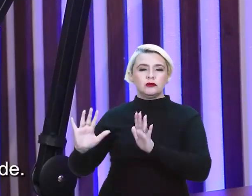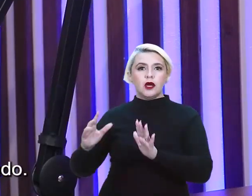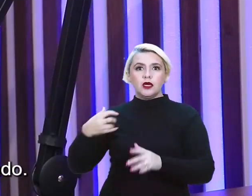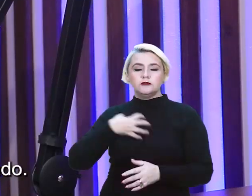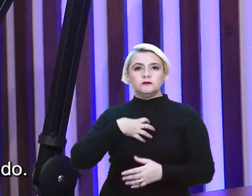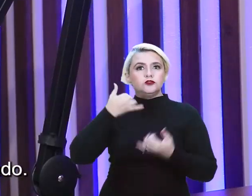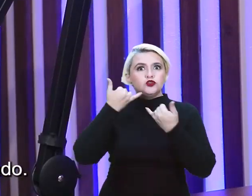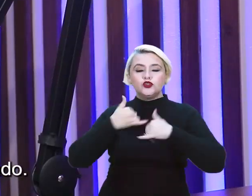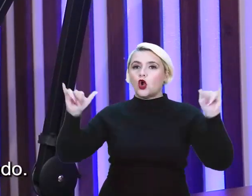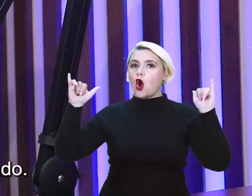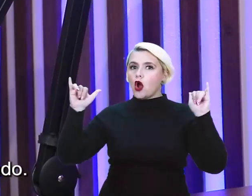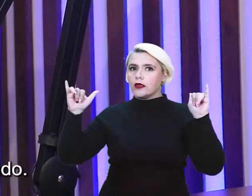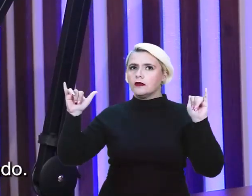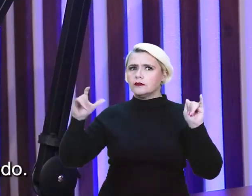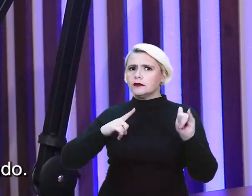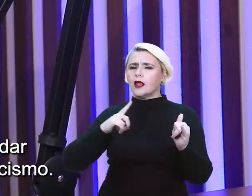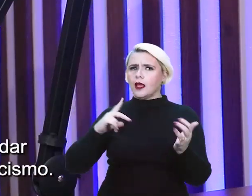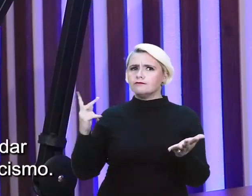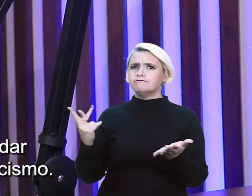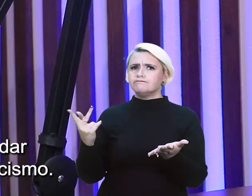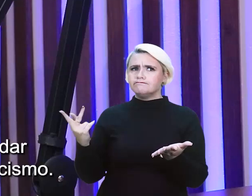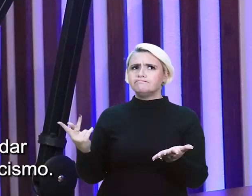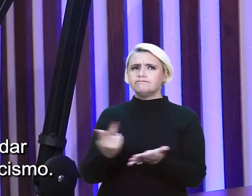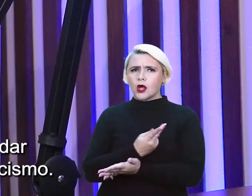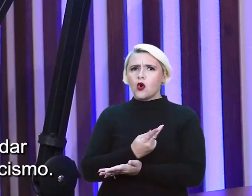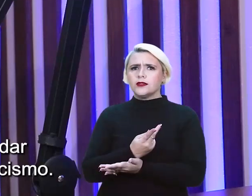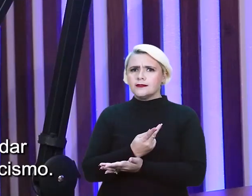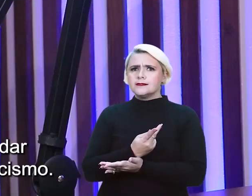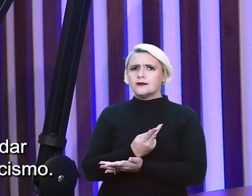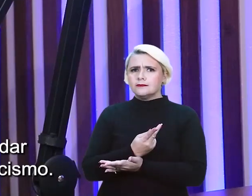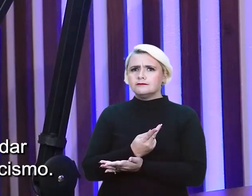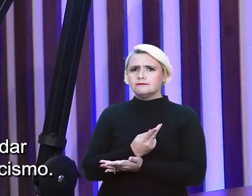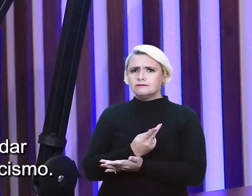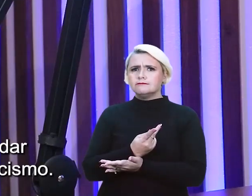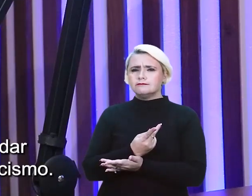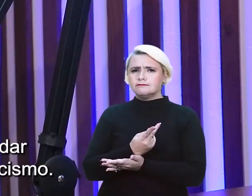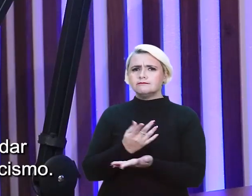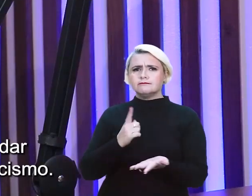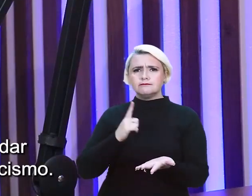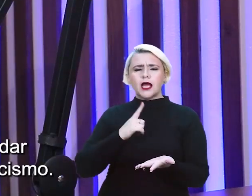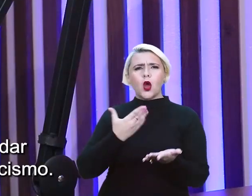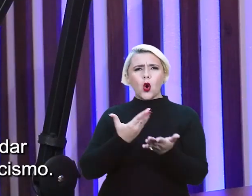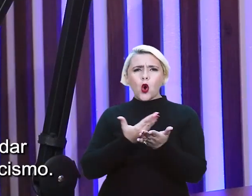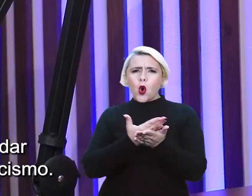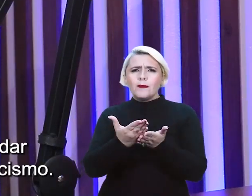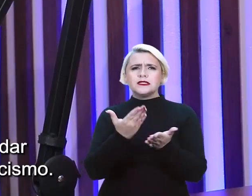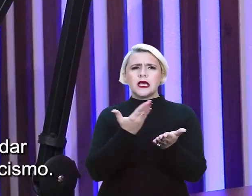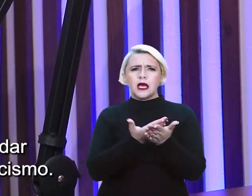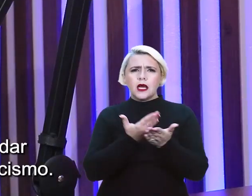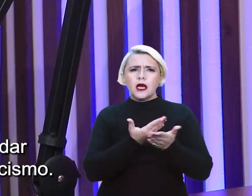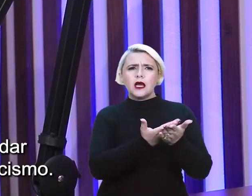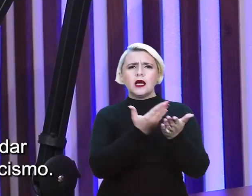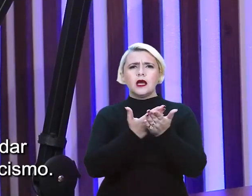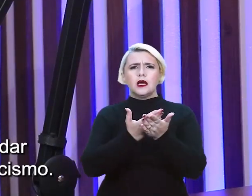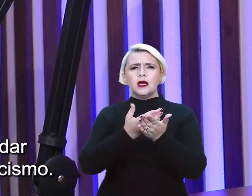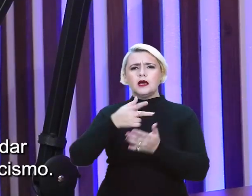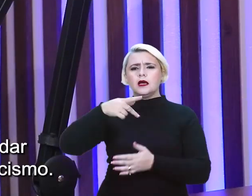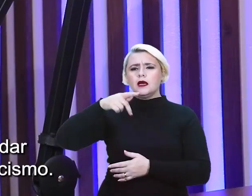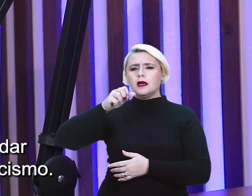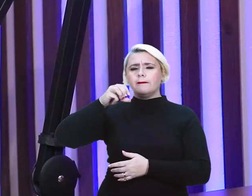muito grande. Aí eu falei, gente, tem algo errado. E aí comecei realmente a estudar a questão do